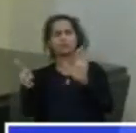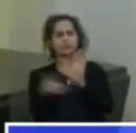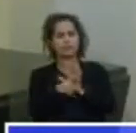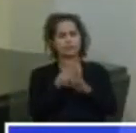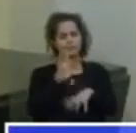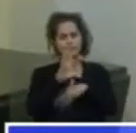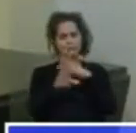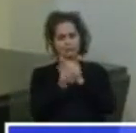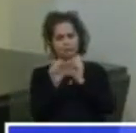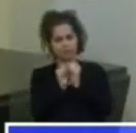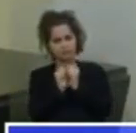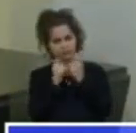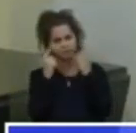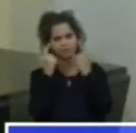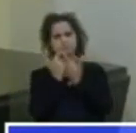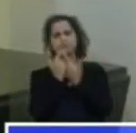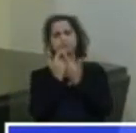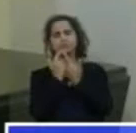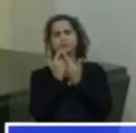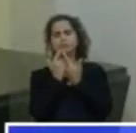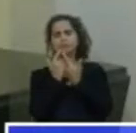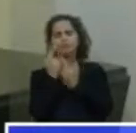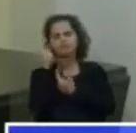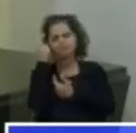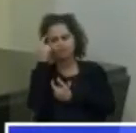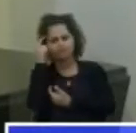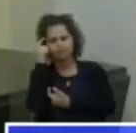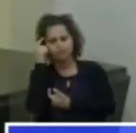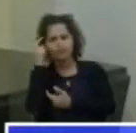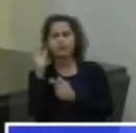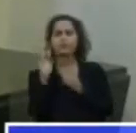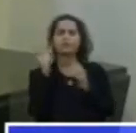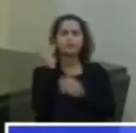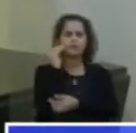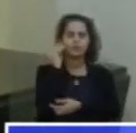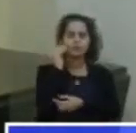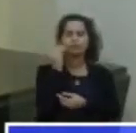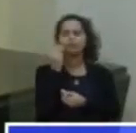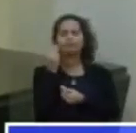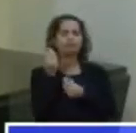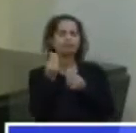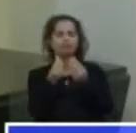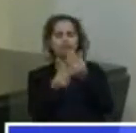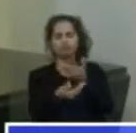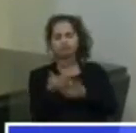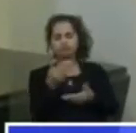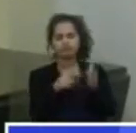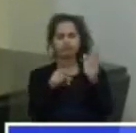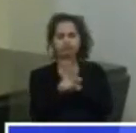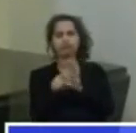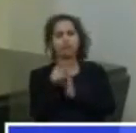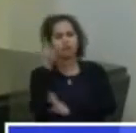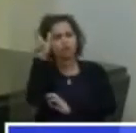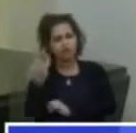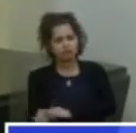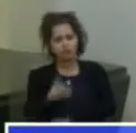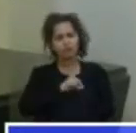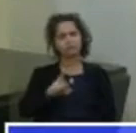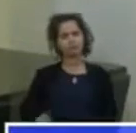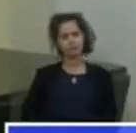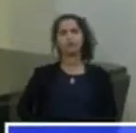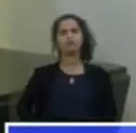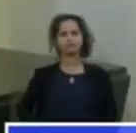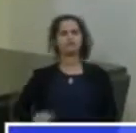casa, e querendo, buscando a indagação. Então, desta forma, o deputado se portou como um